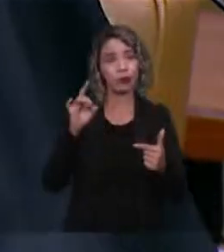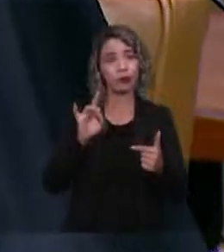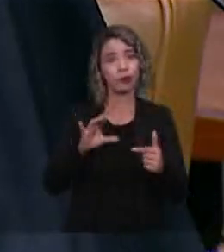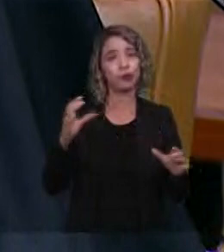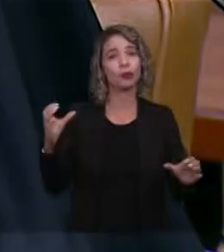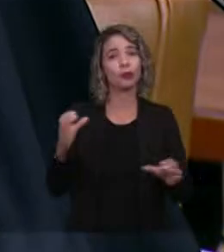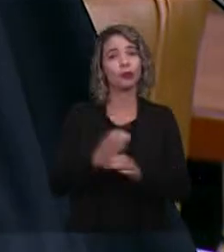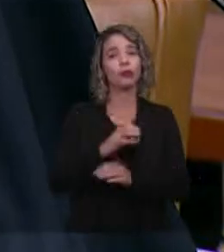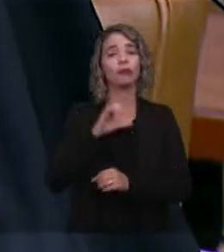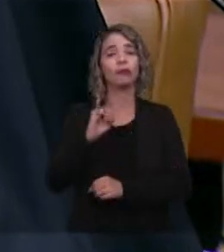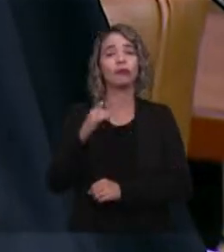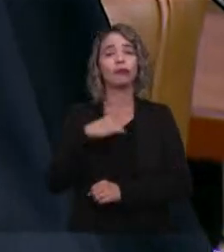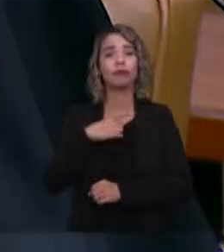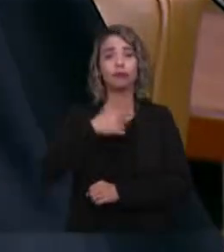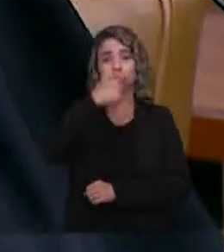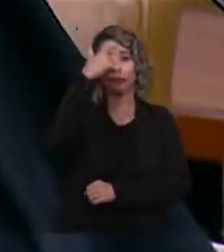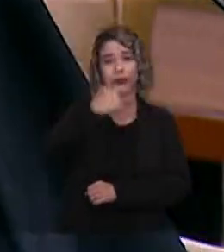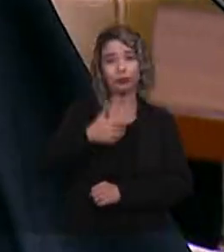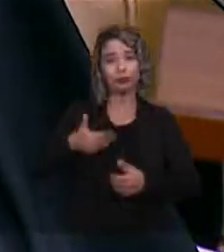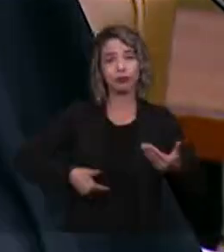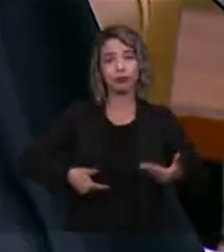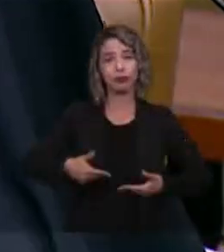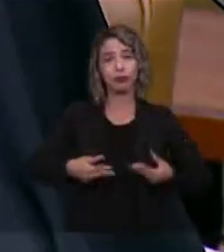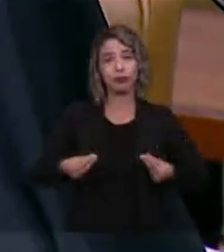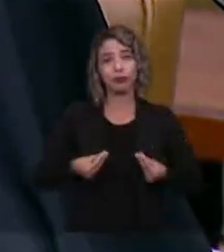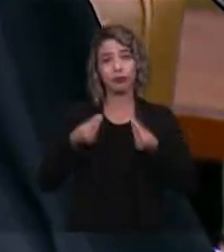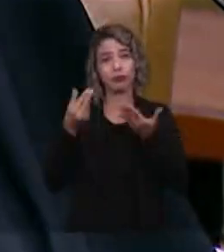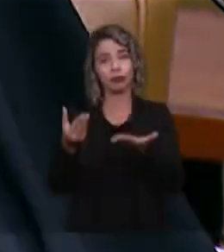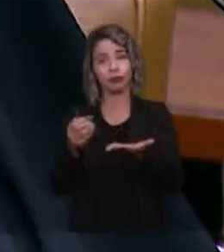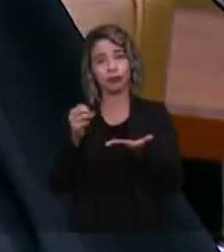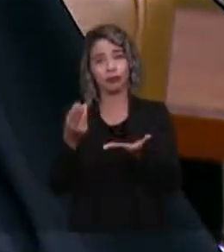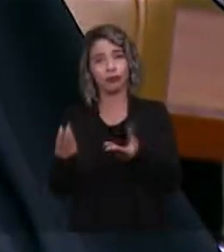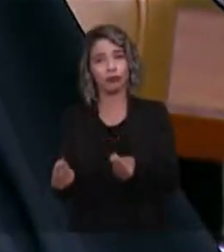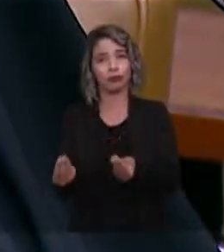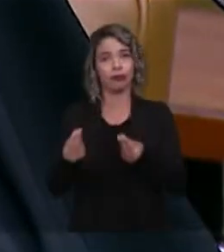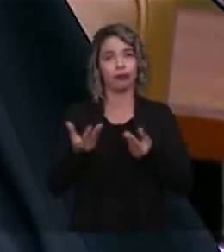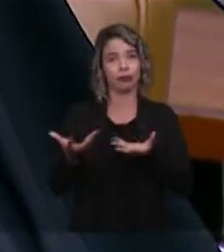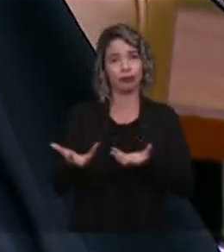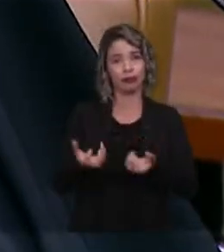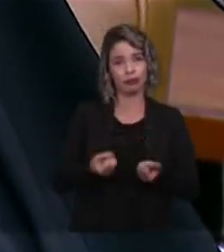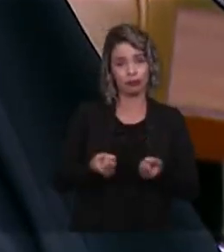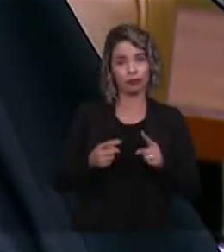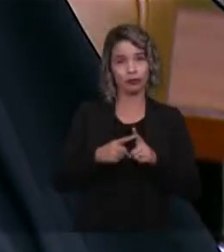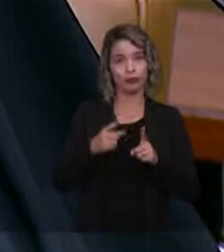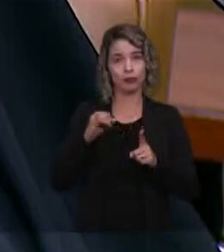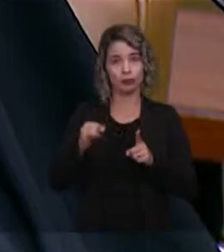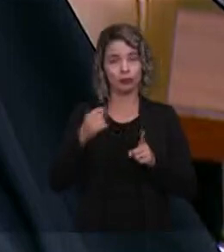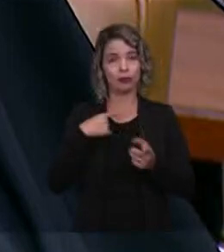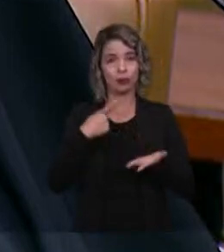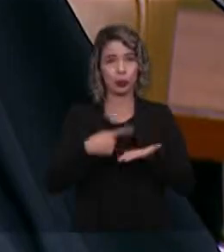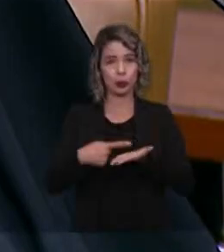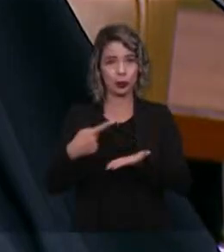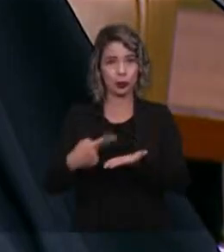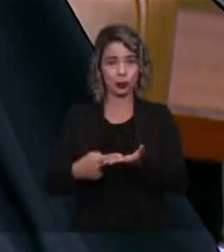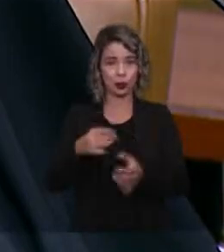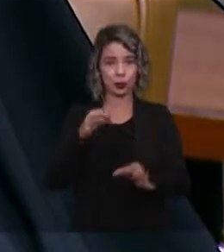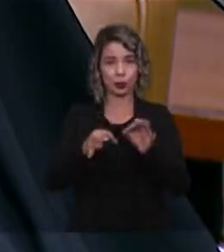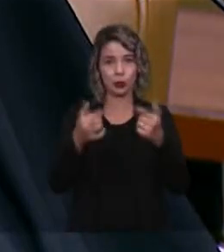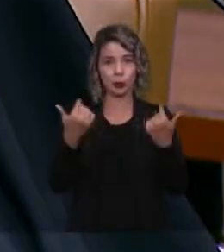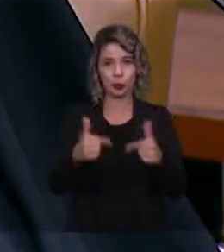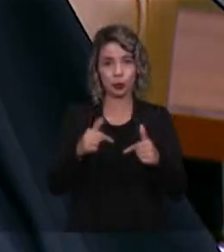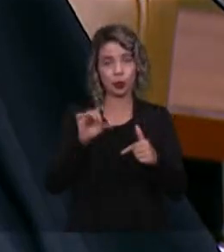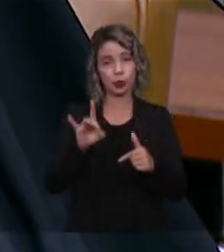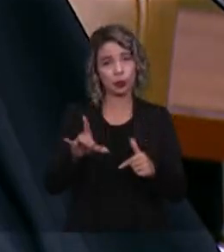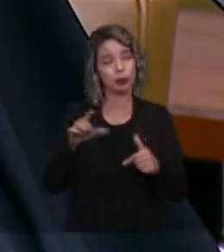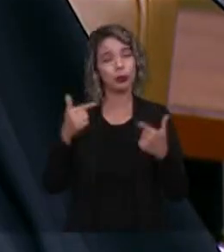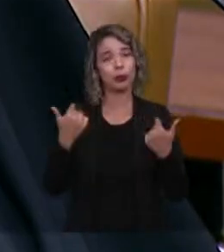completa quando se define que o servidor dá ou oferece. O pacto do injusto não se completa se a vantagem é concedida apenas em razão da posse